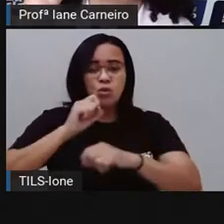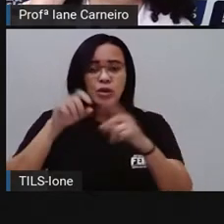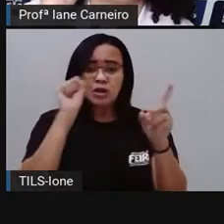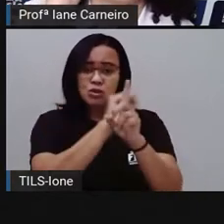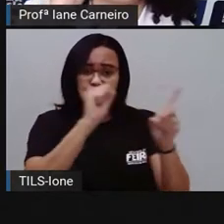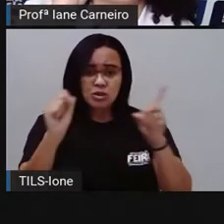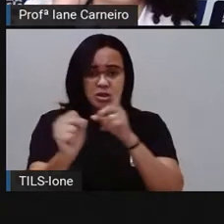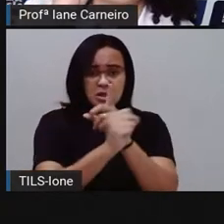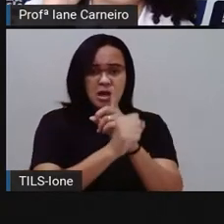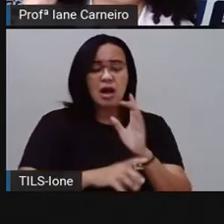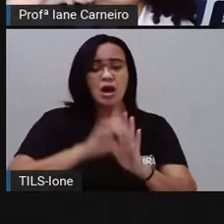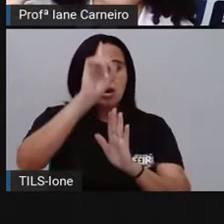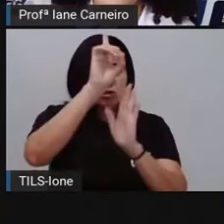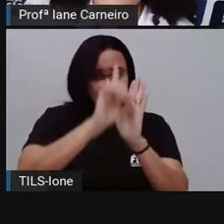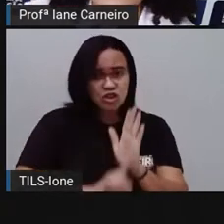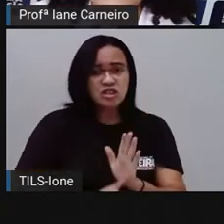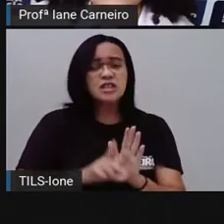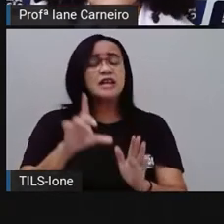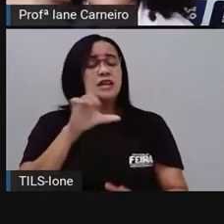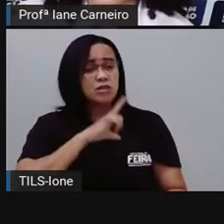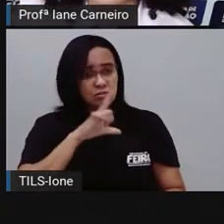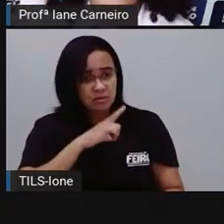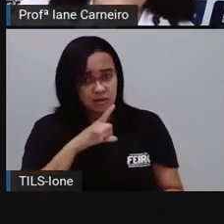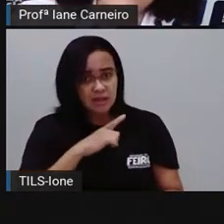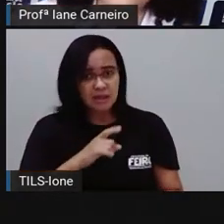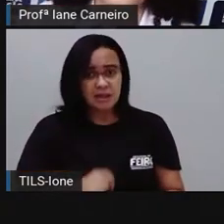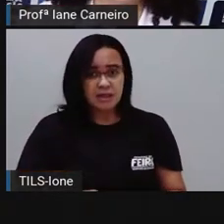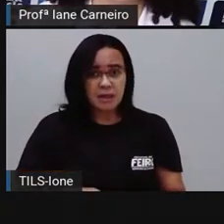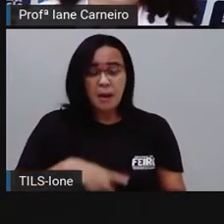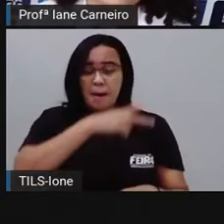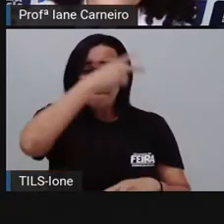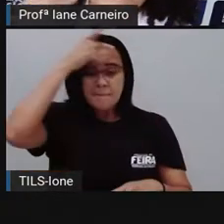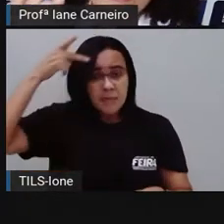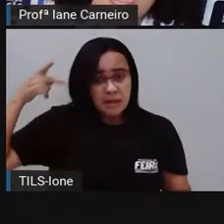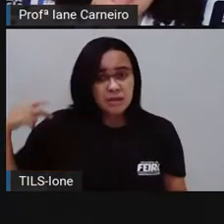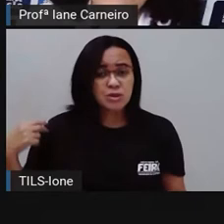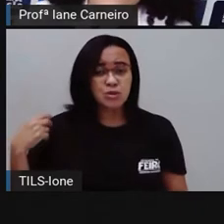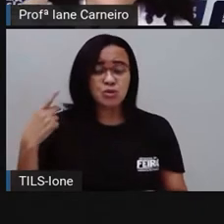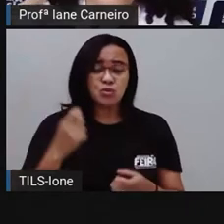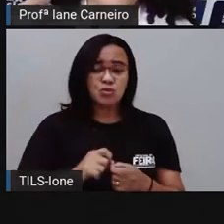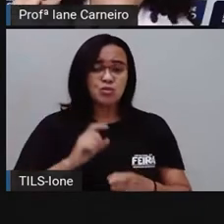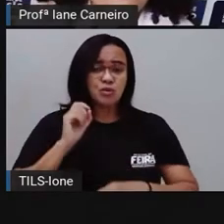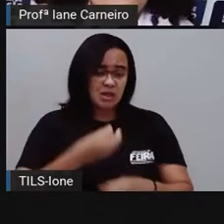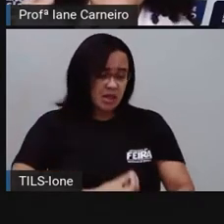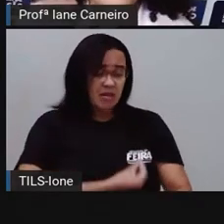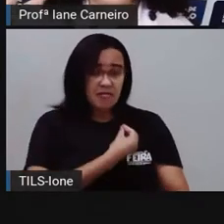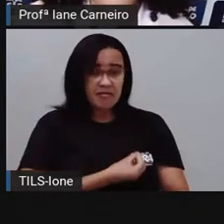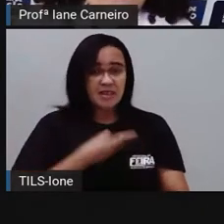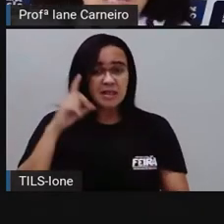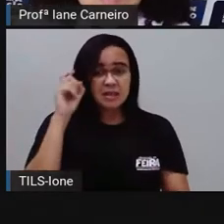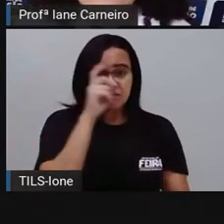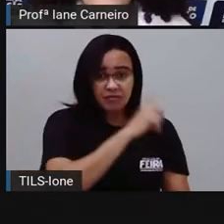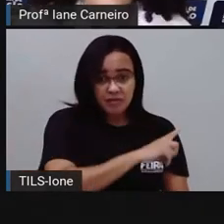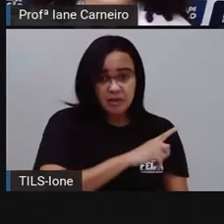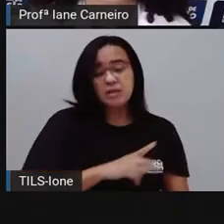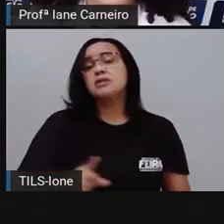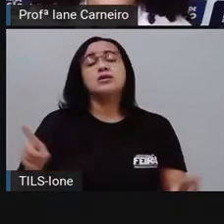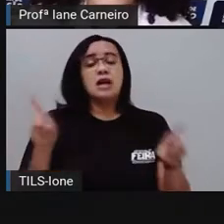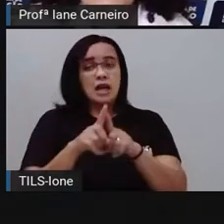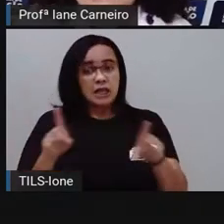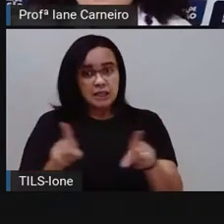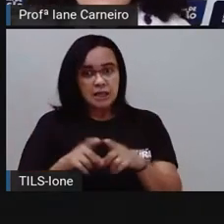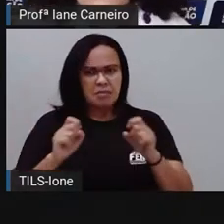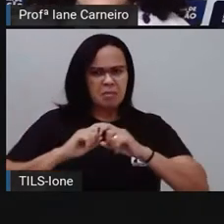né, que não têm, né, tantas condições financeiras. Então, ele fala bastante, faz denúncias sociais,